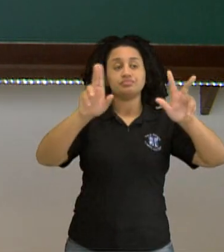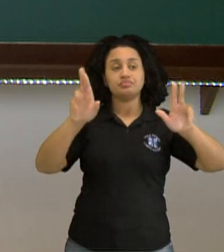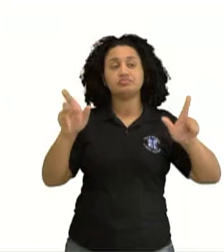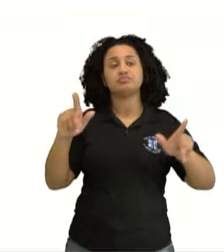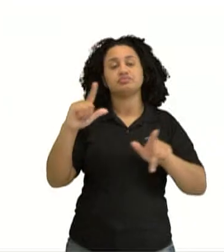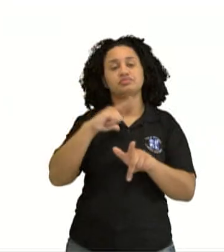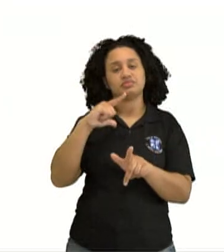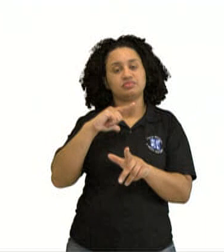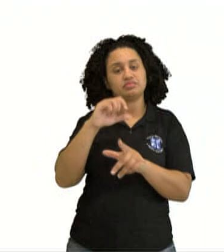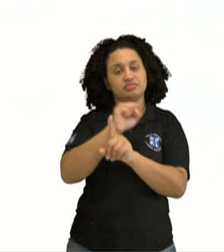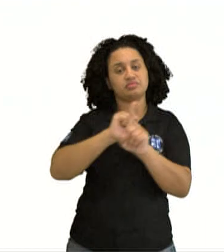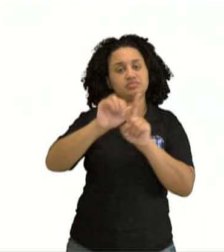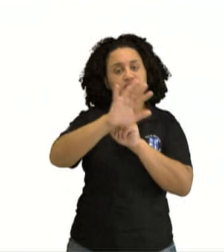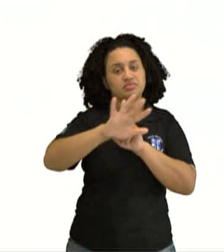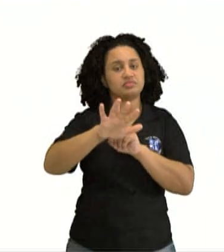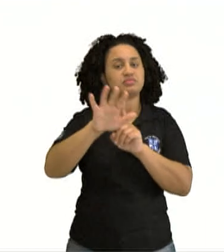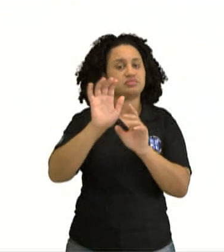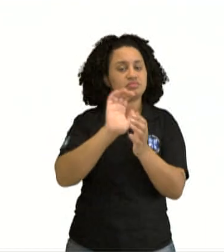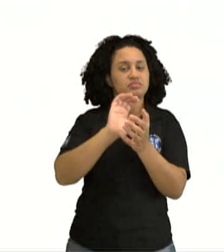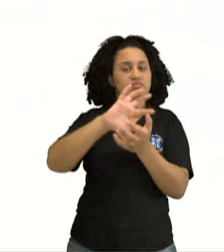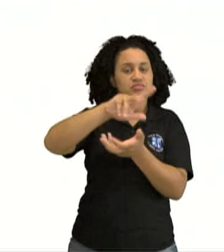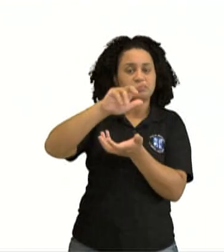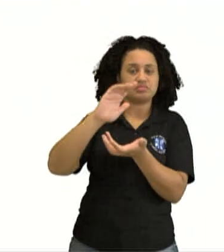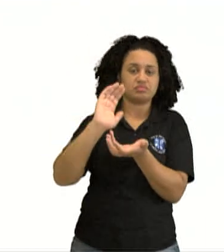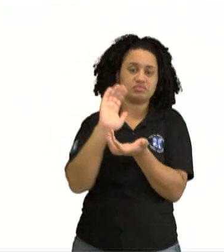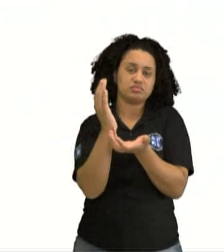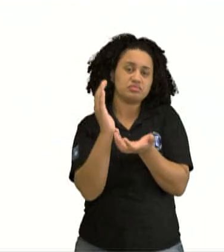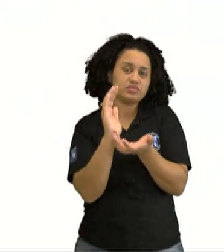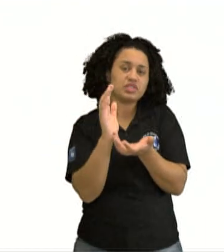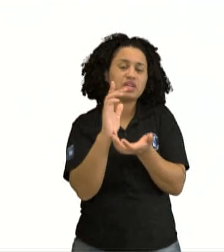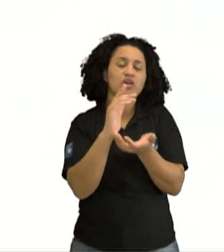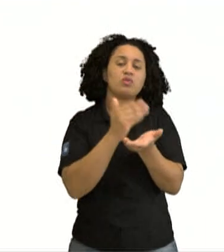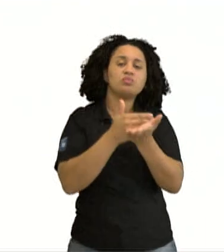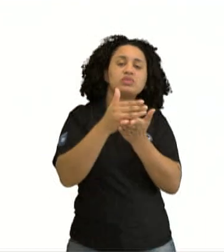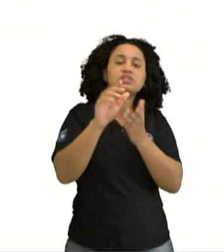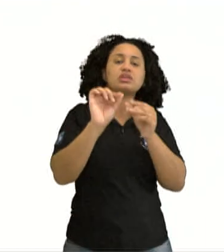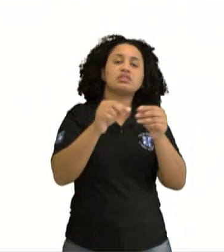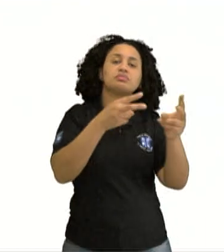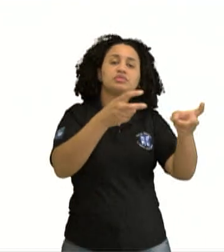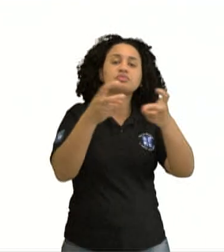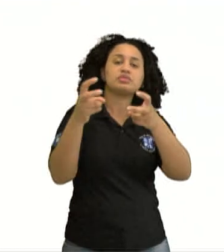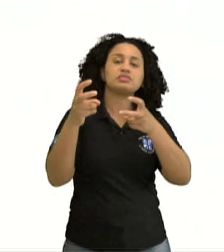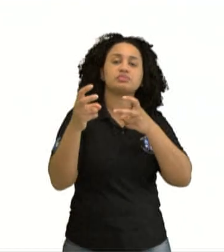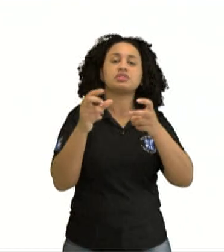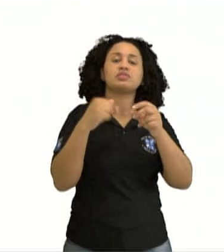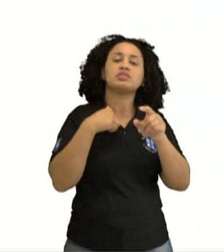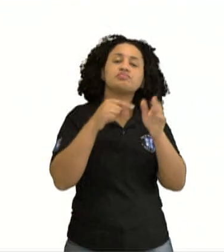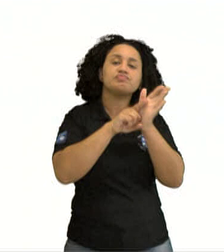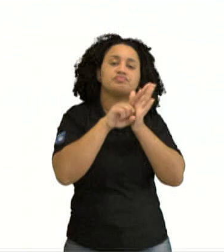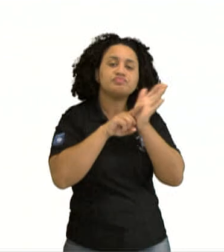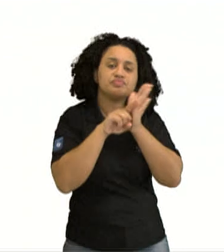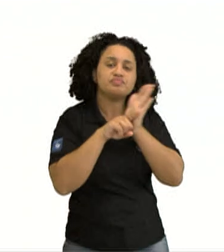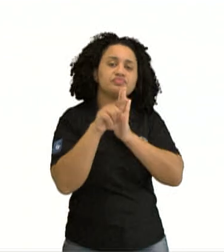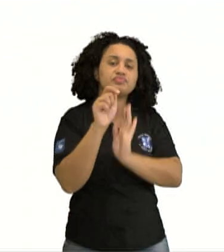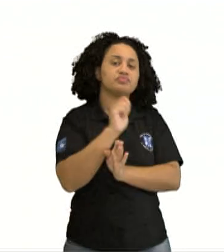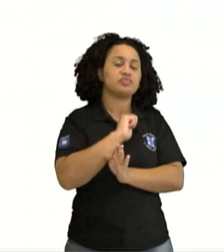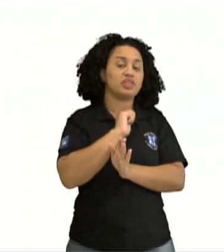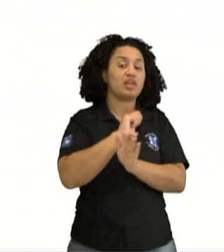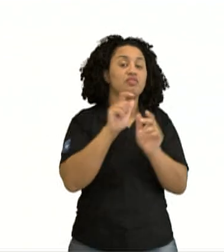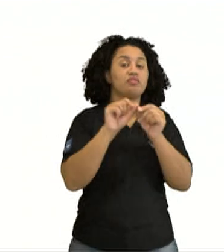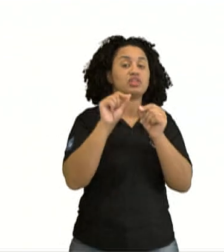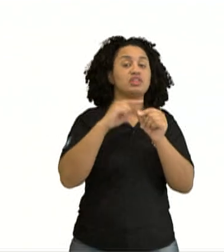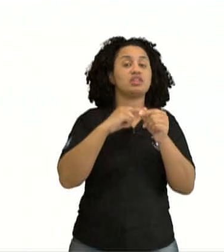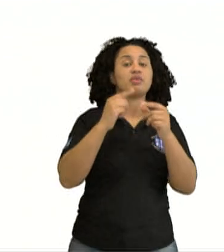presentes nas sociedades ocidentais passaram a ser objeto de investigação antropológica, ampliando o diálogo com